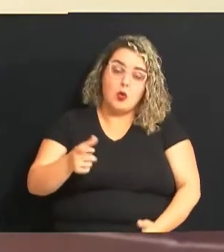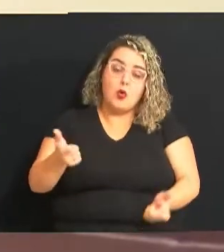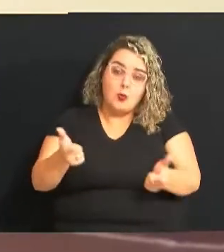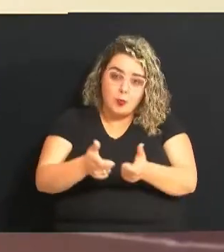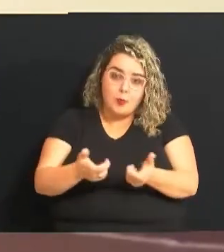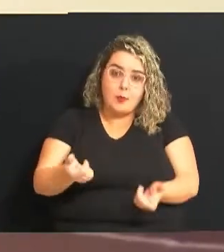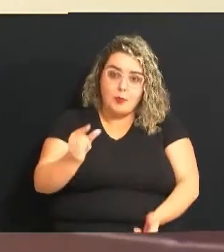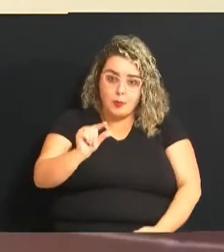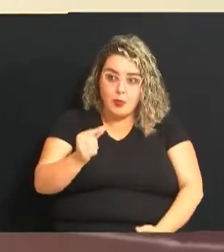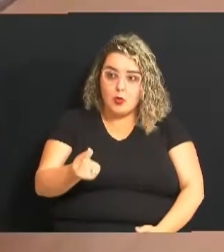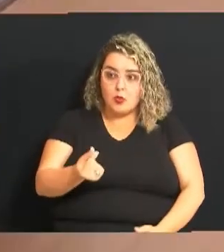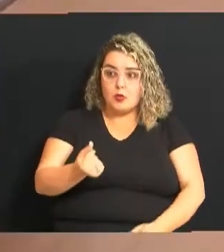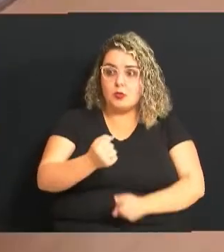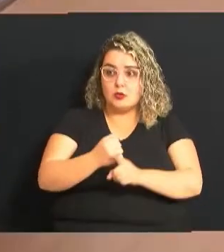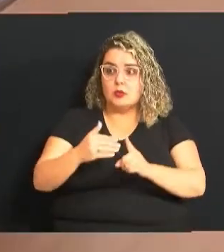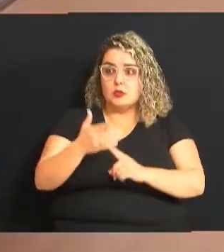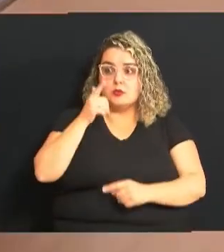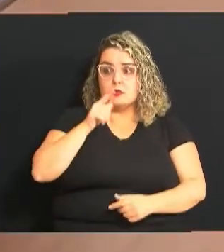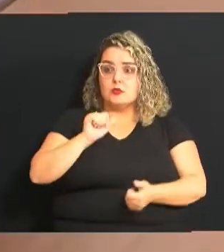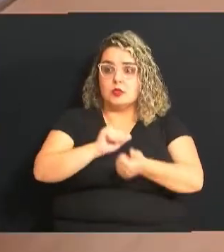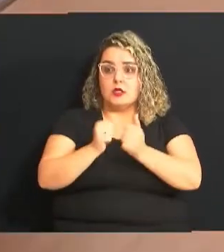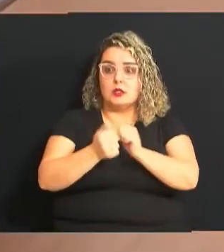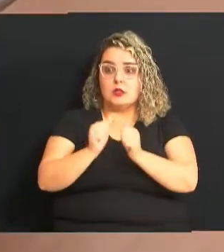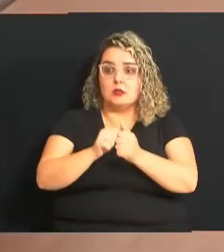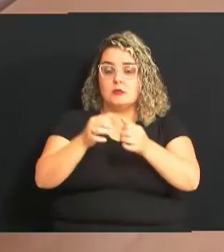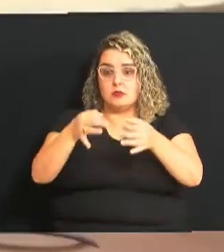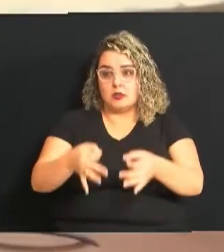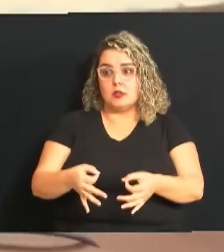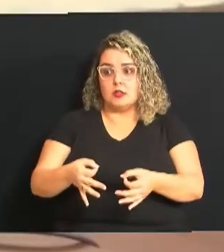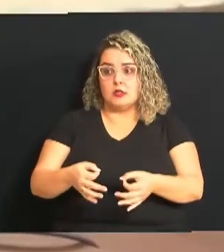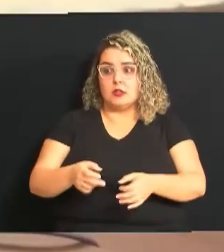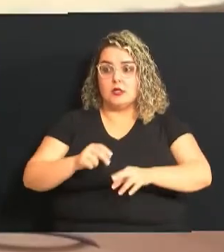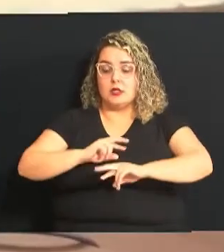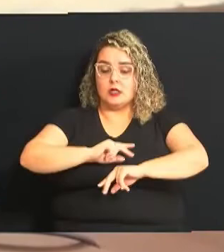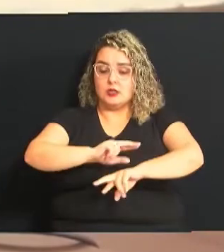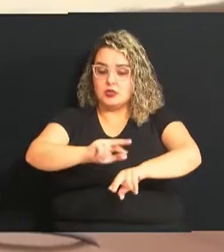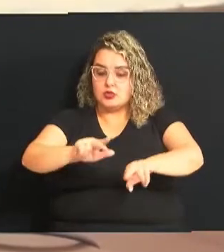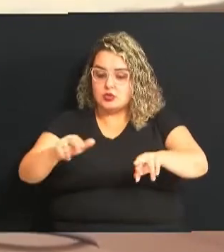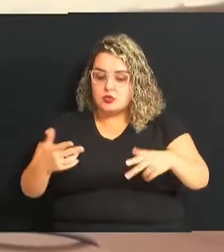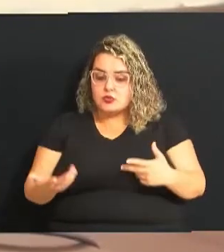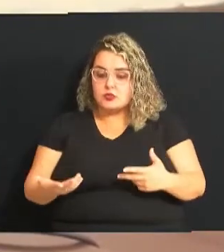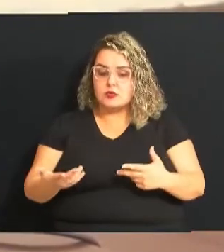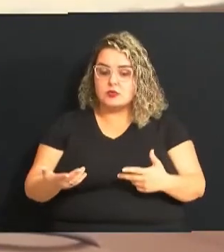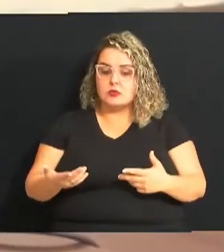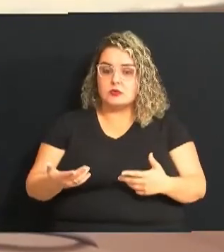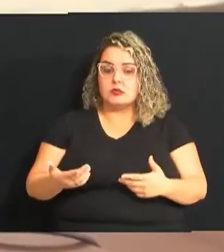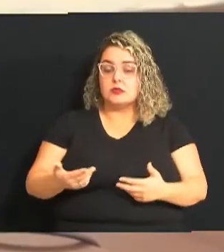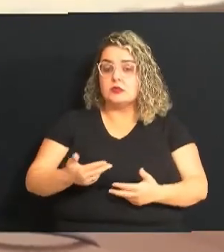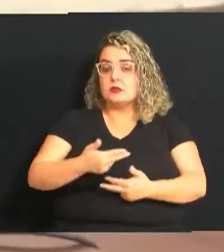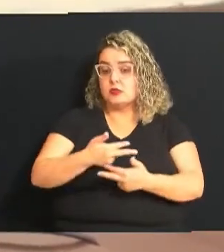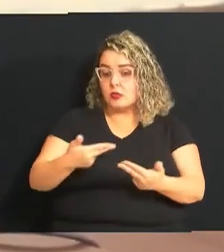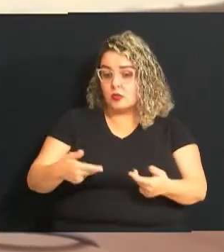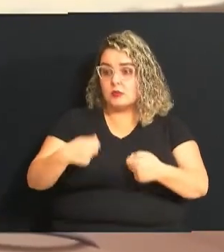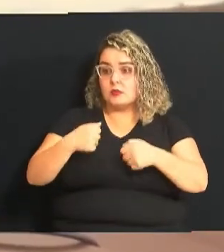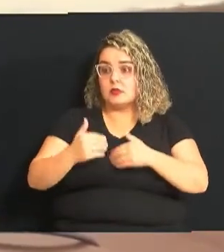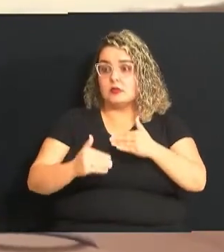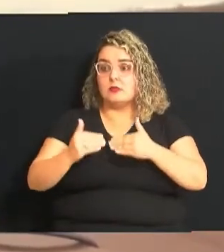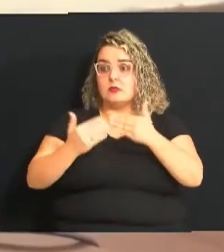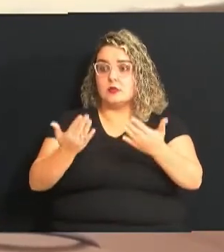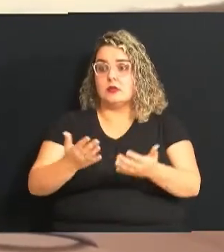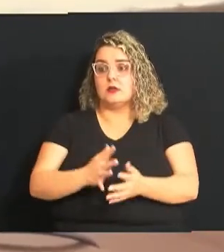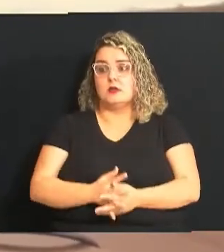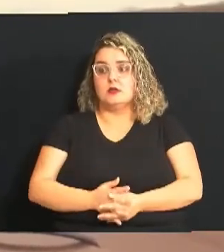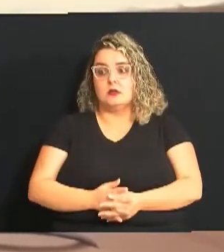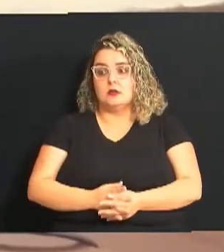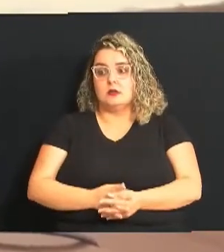maneira adequada. Certo. Diante de tantas coisas que nós precisamos evoluir,